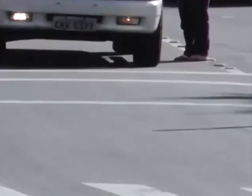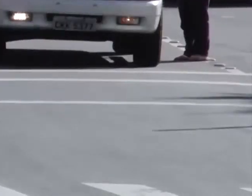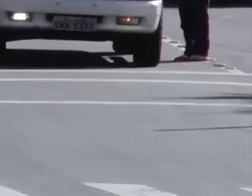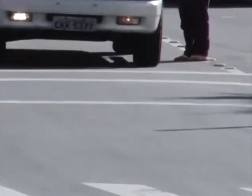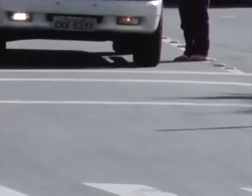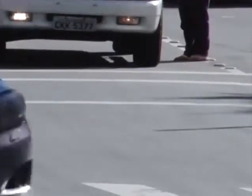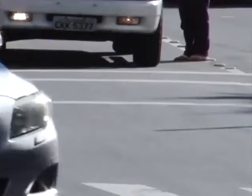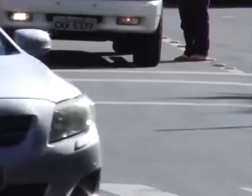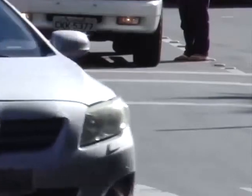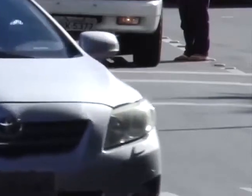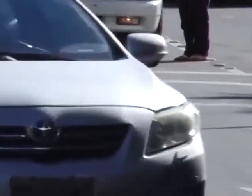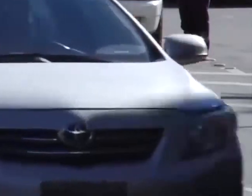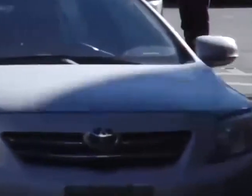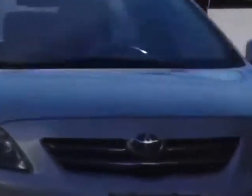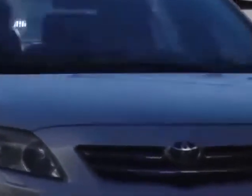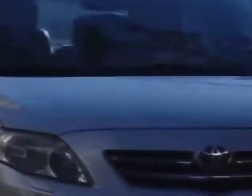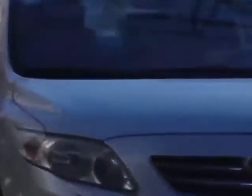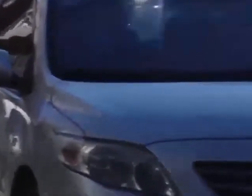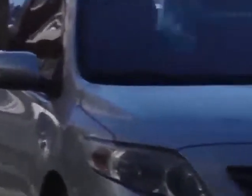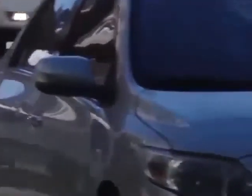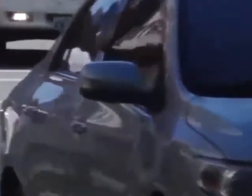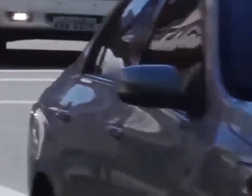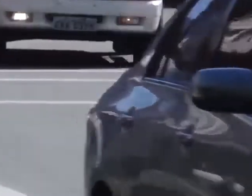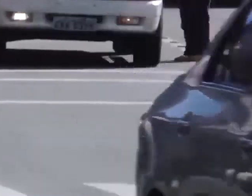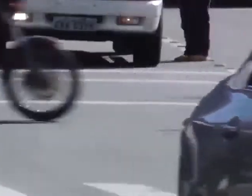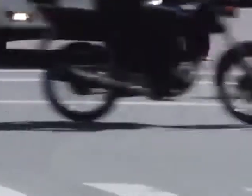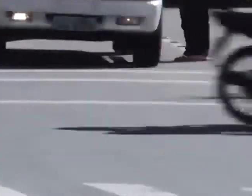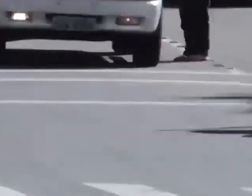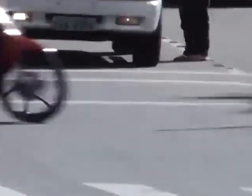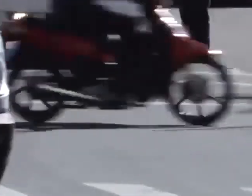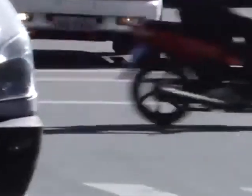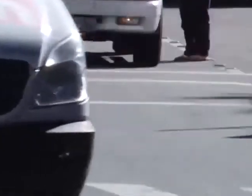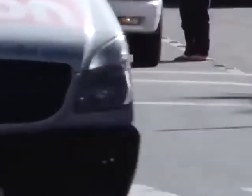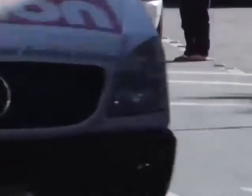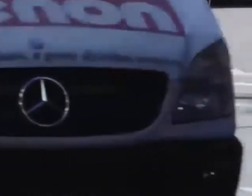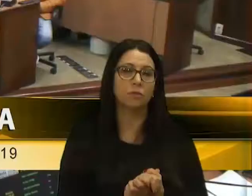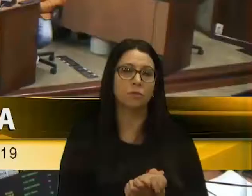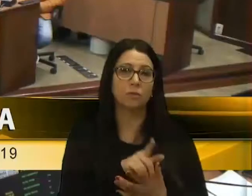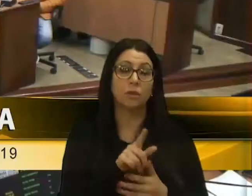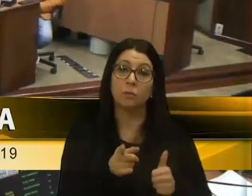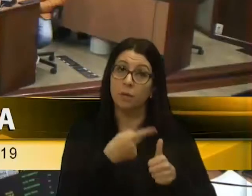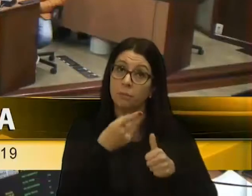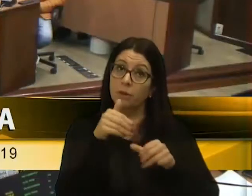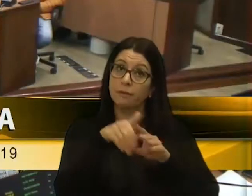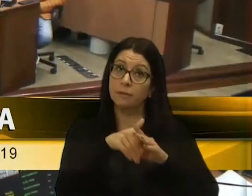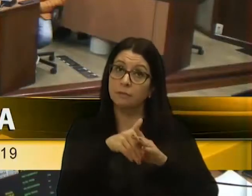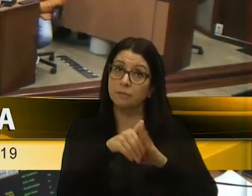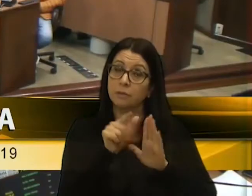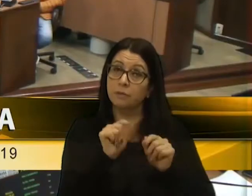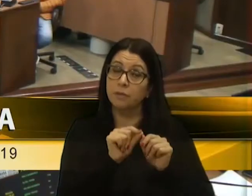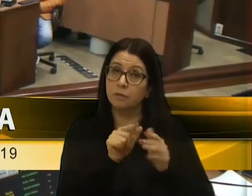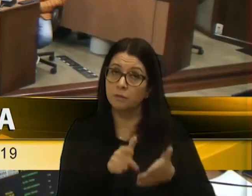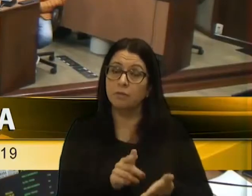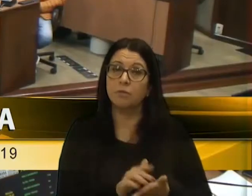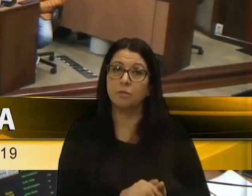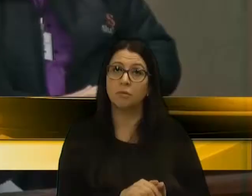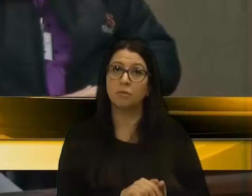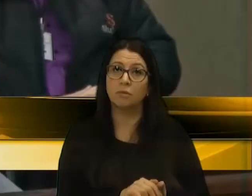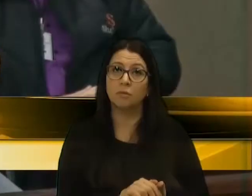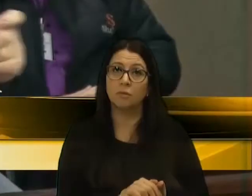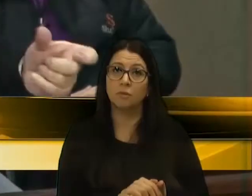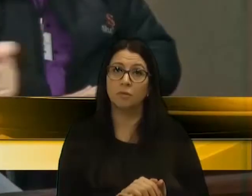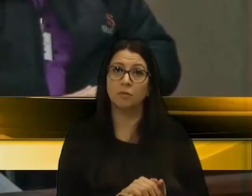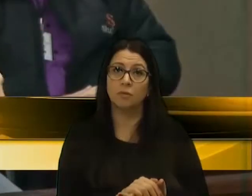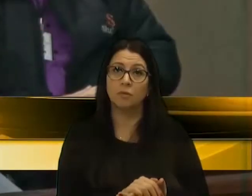do Legislativo, a partir da proposta originária do Executivo. Mesmo assim, o presidente da comissão,